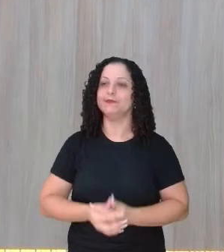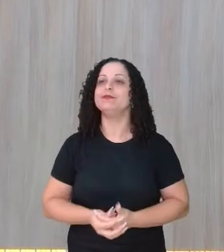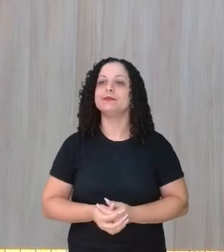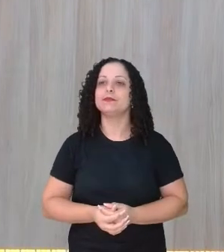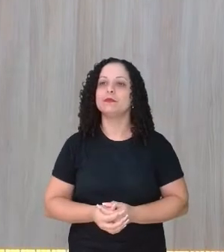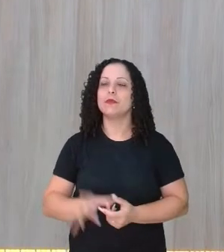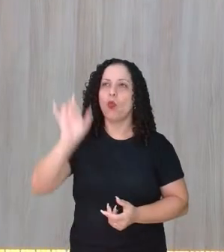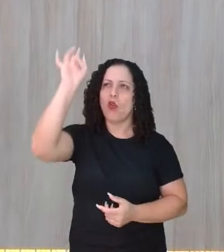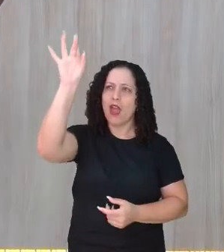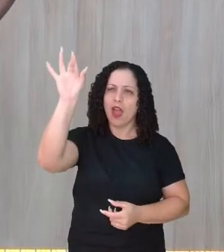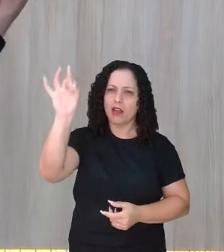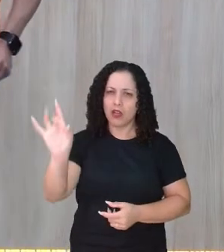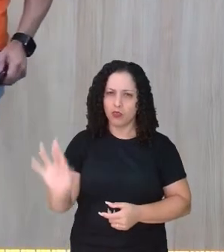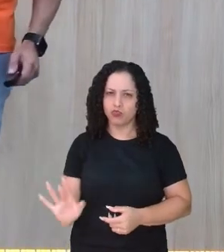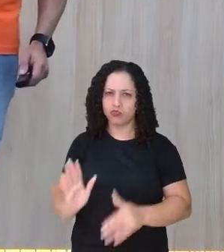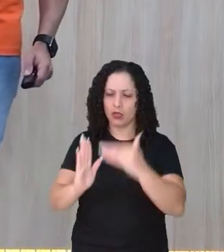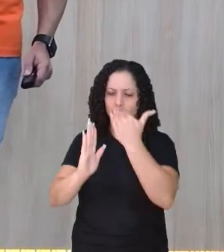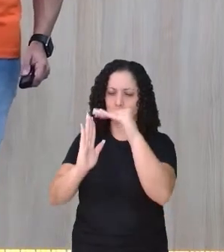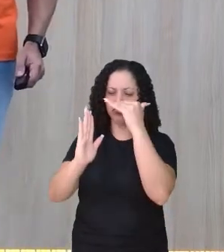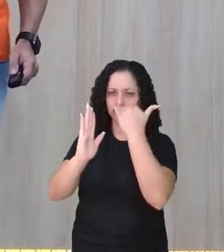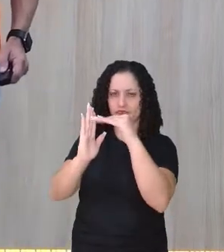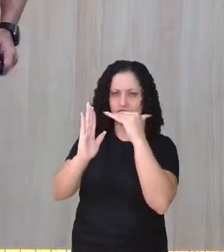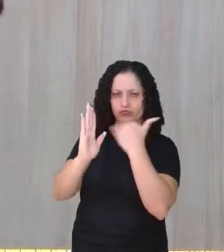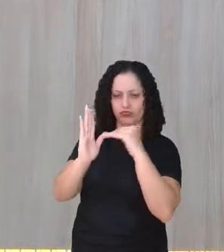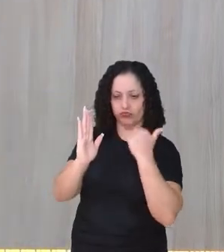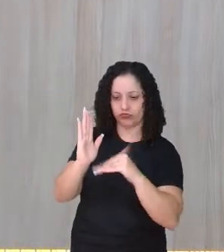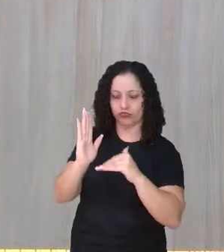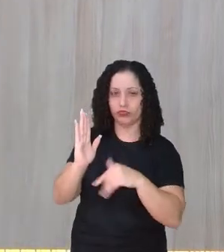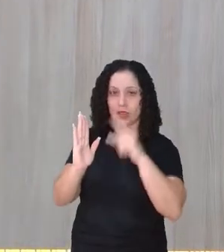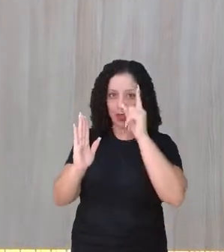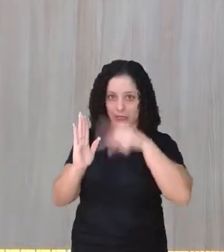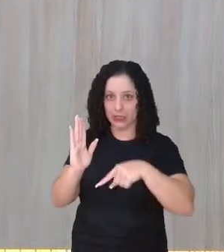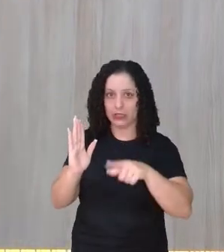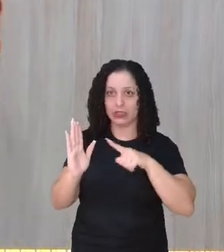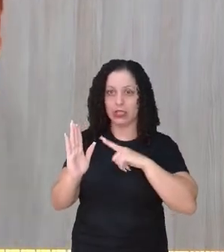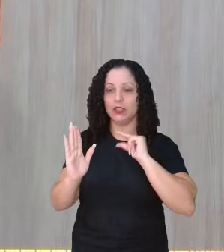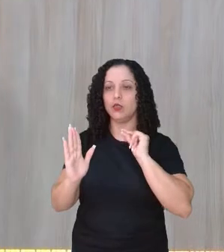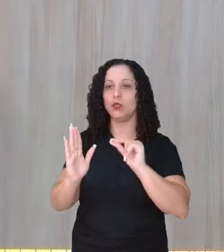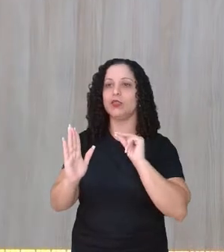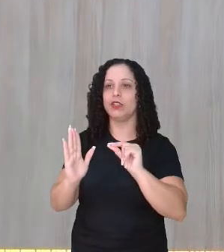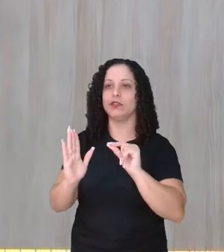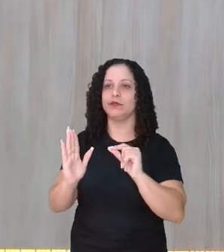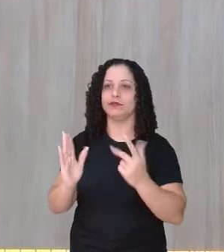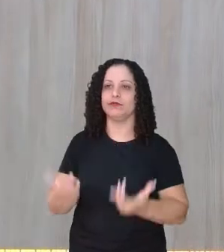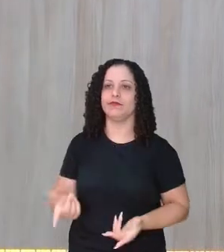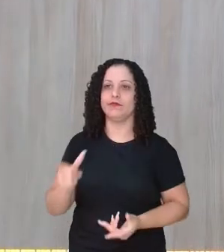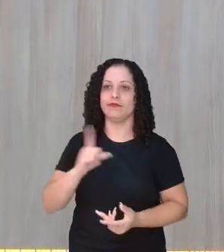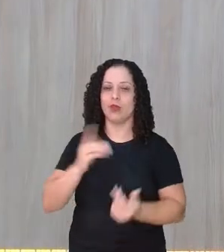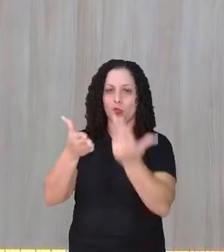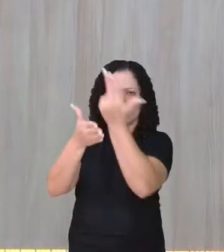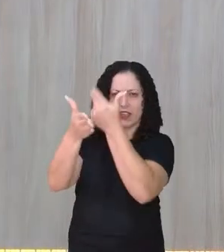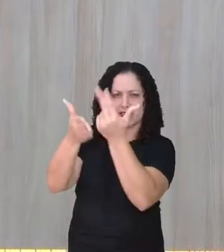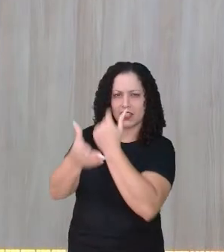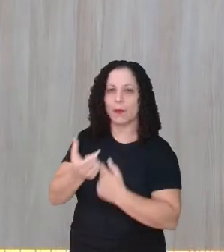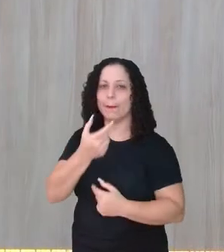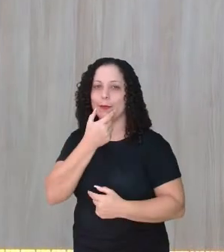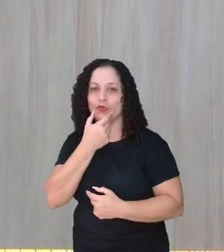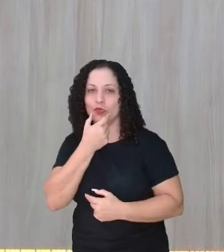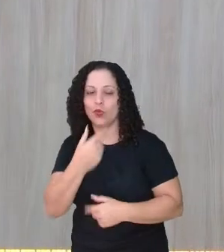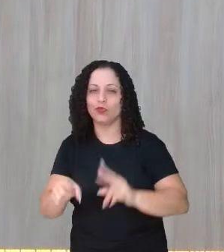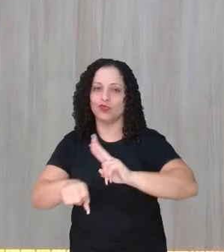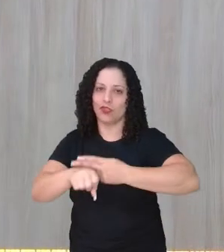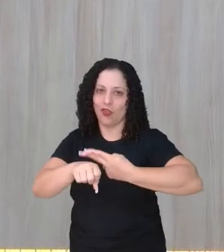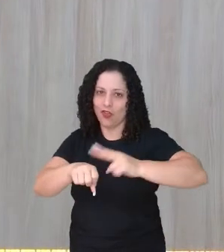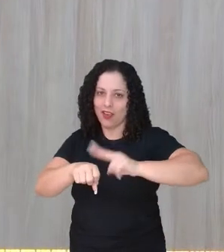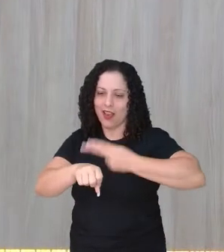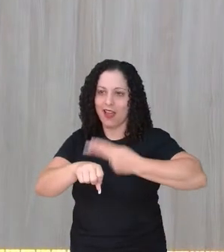Então, cada item desse aí eu associei a um símbolo, tá? Escrevi aí o símbolo, ó, o biscoito, o